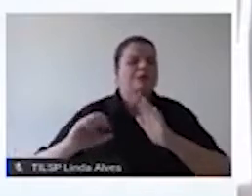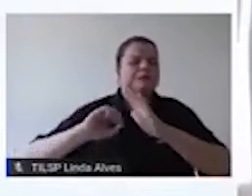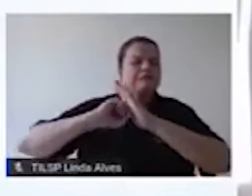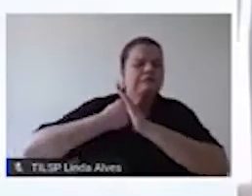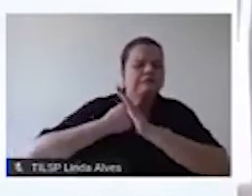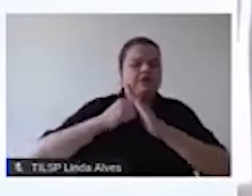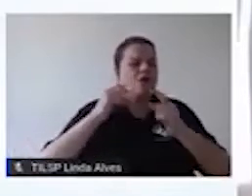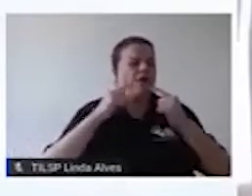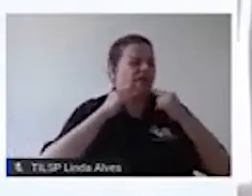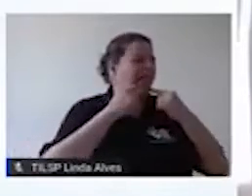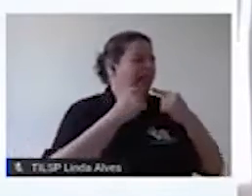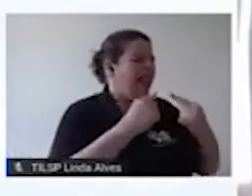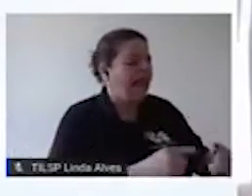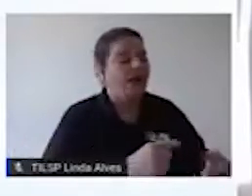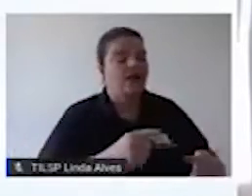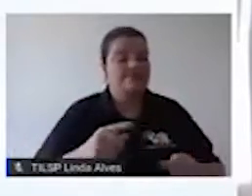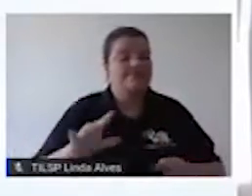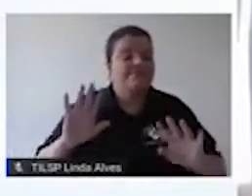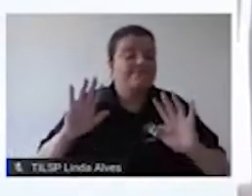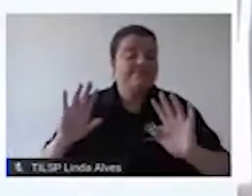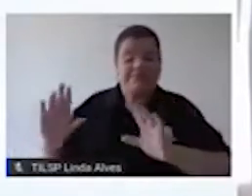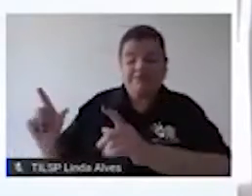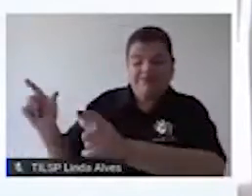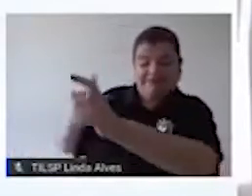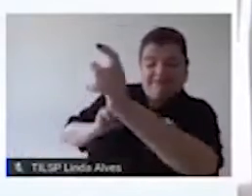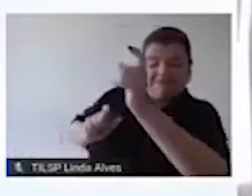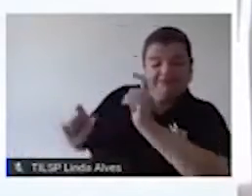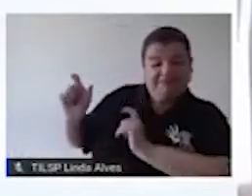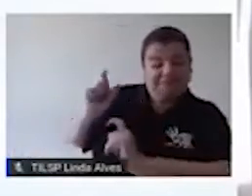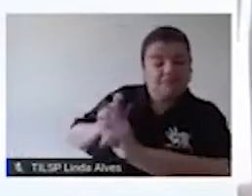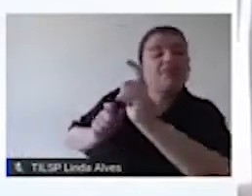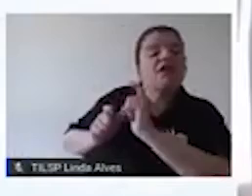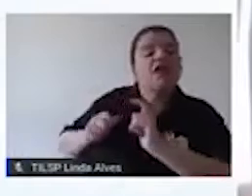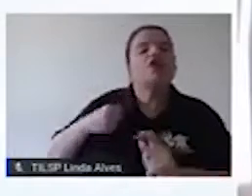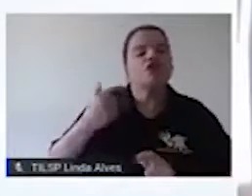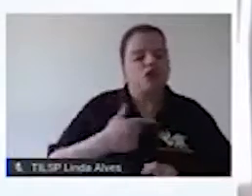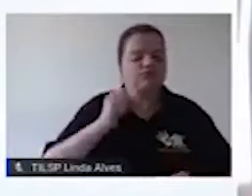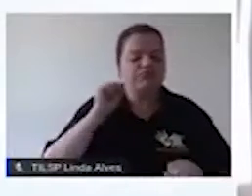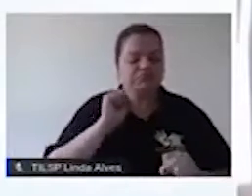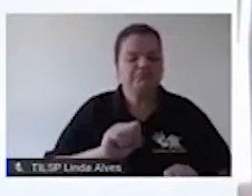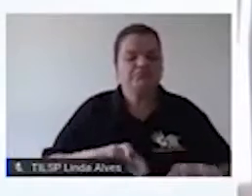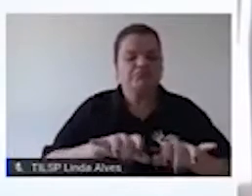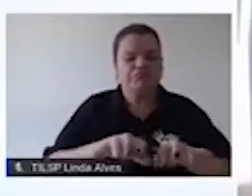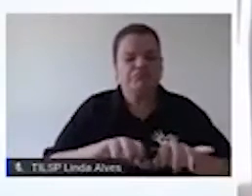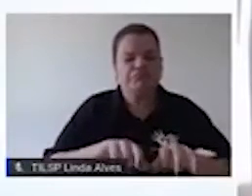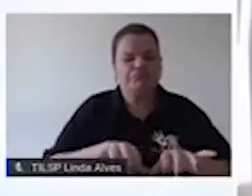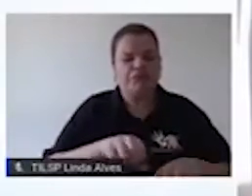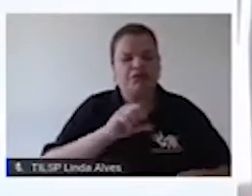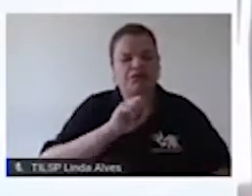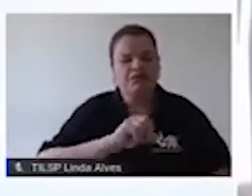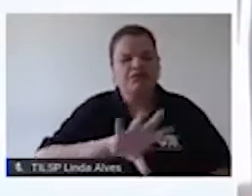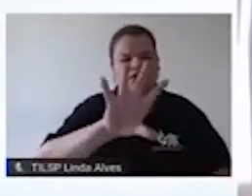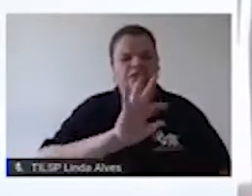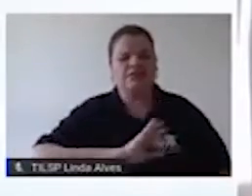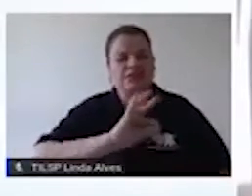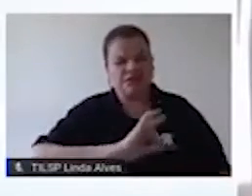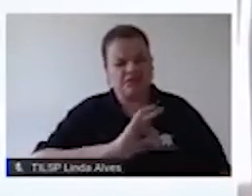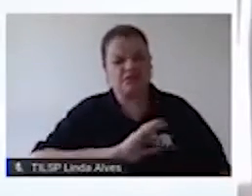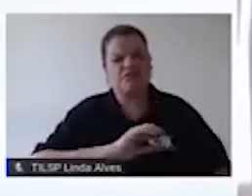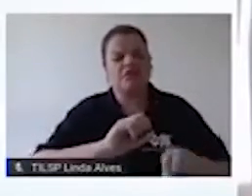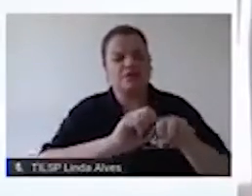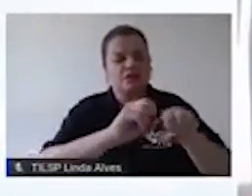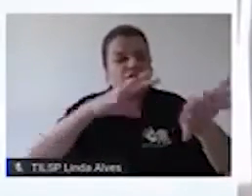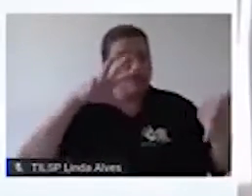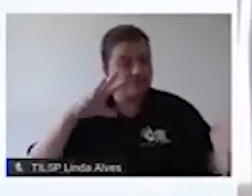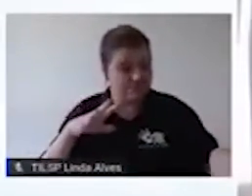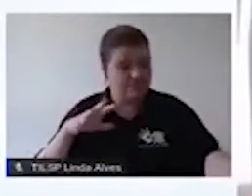denunciam a questão de violência doméstica. Então, foi uma conquista aqui, né, a partir da nossa legislativa, da procuradora,